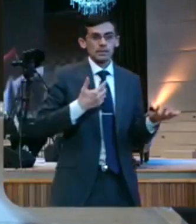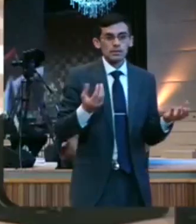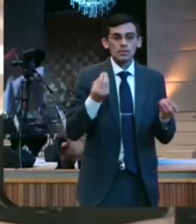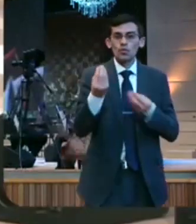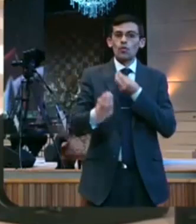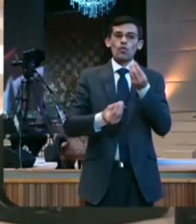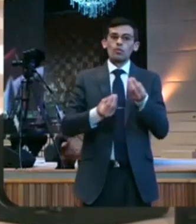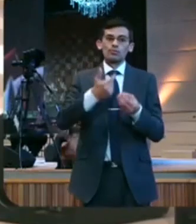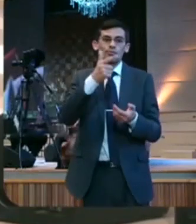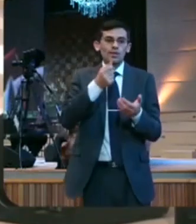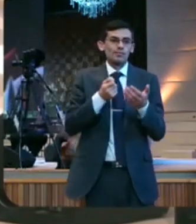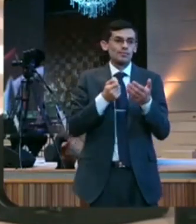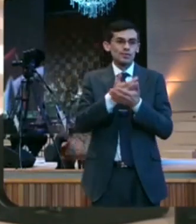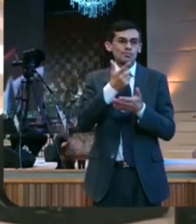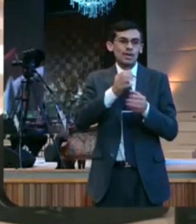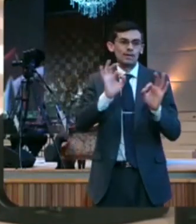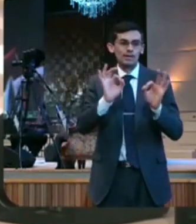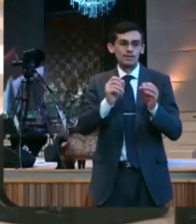vamos fazer?